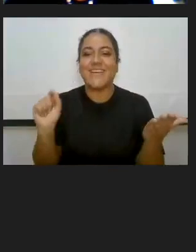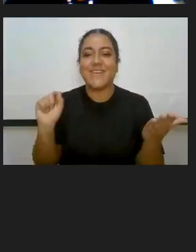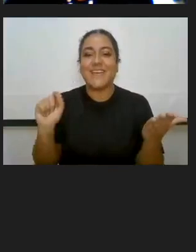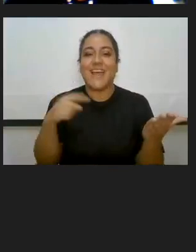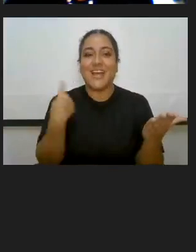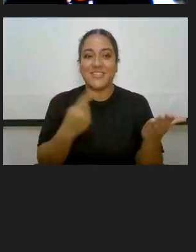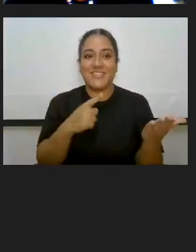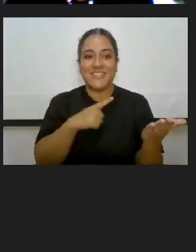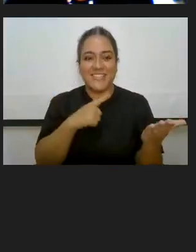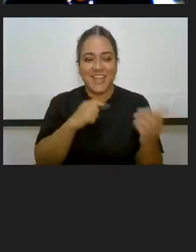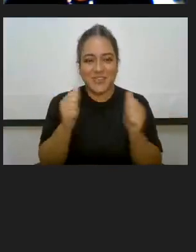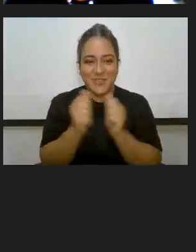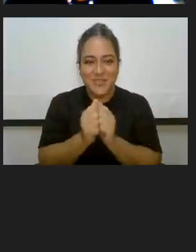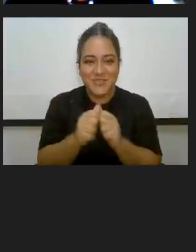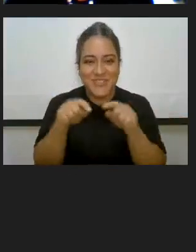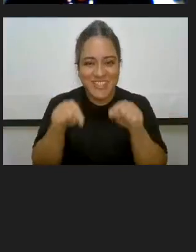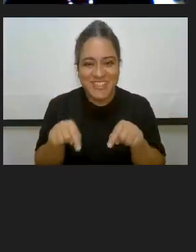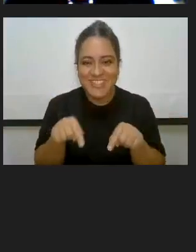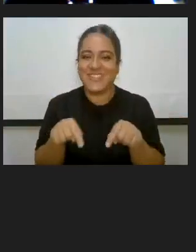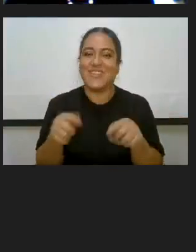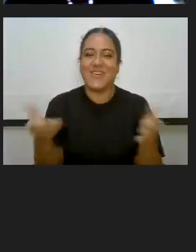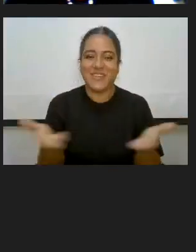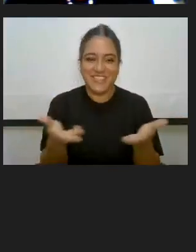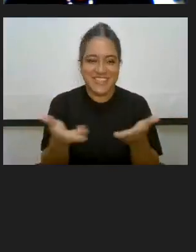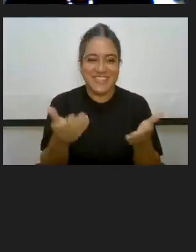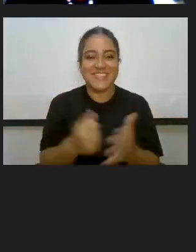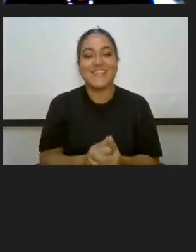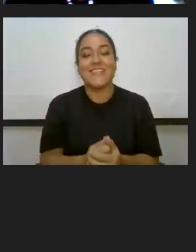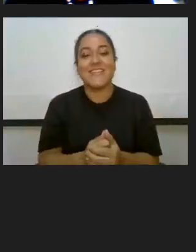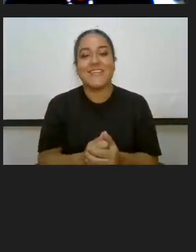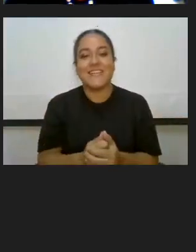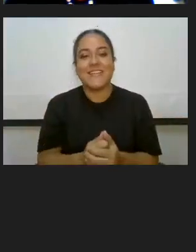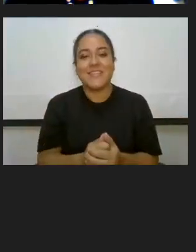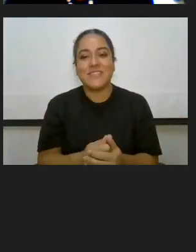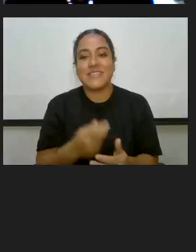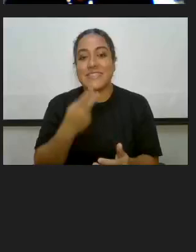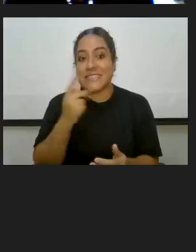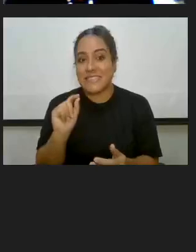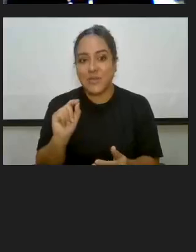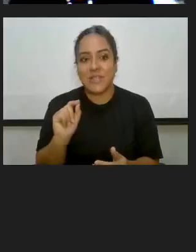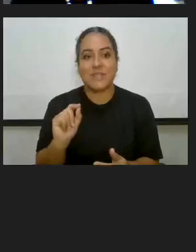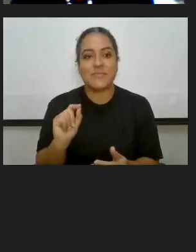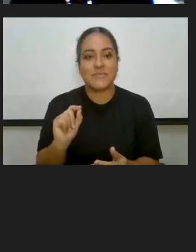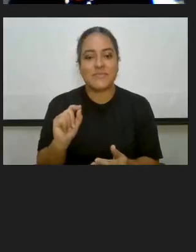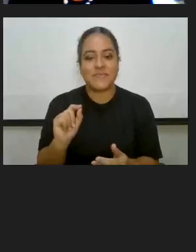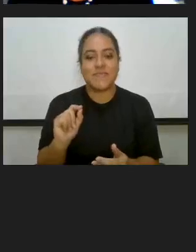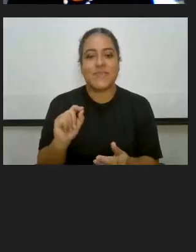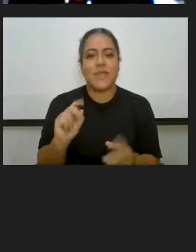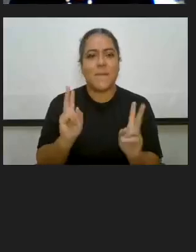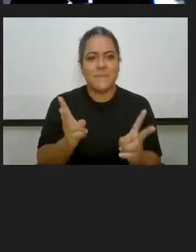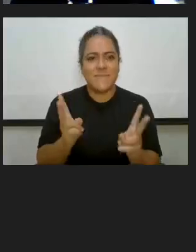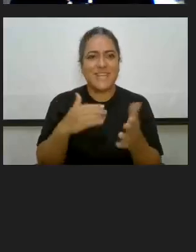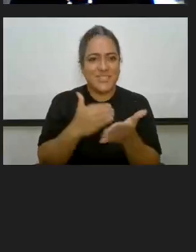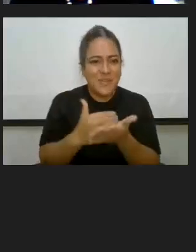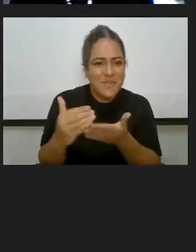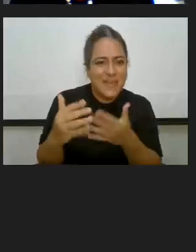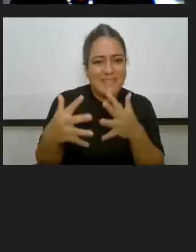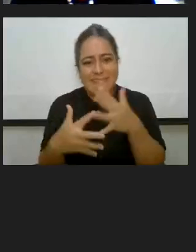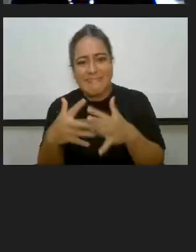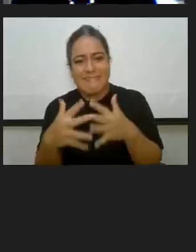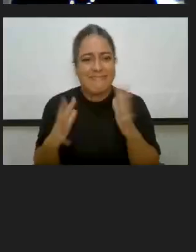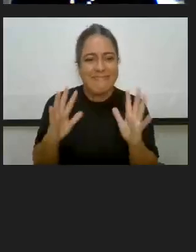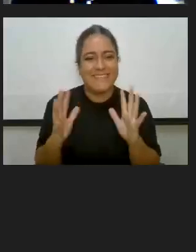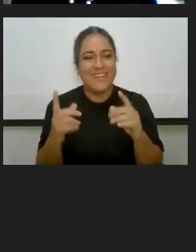estar junto aqui hoje, dizer que, ainda que a gente comece aqui atrapalhada com o